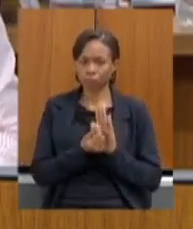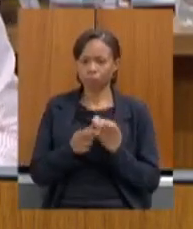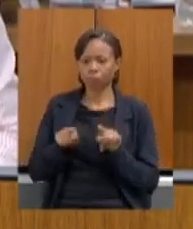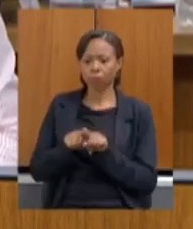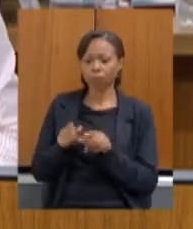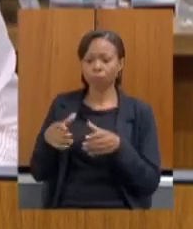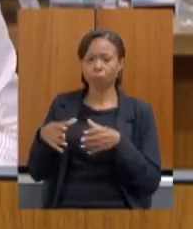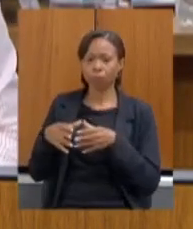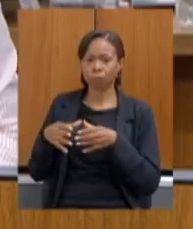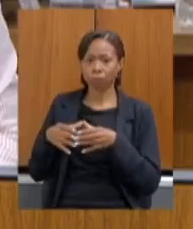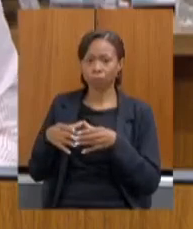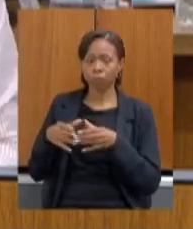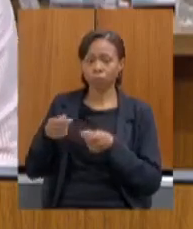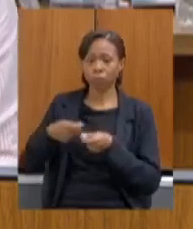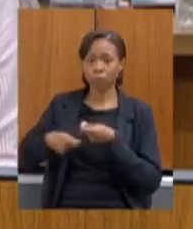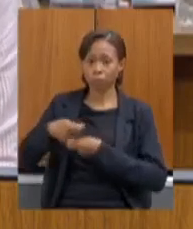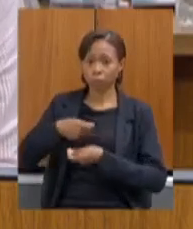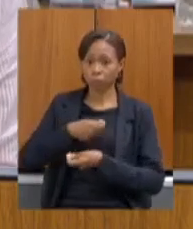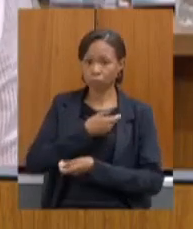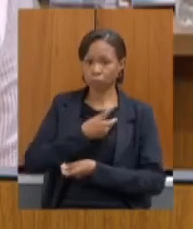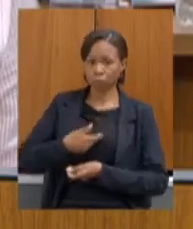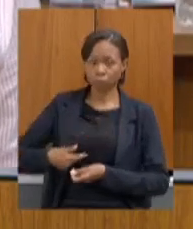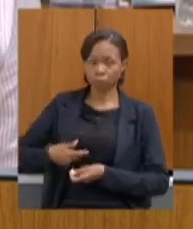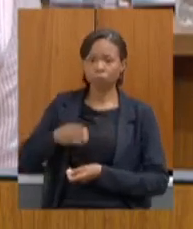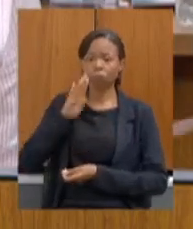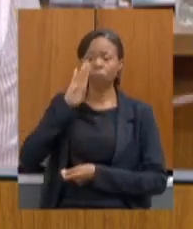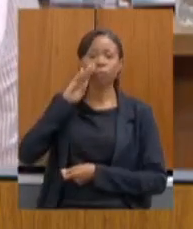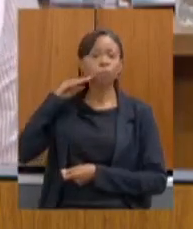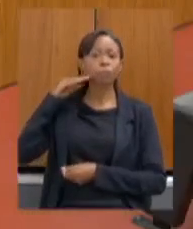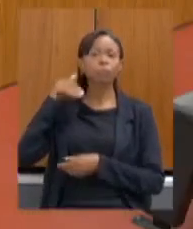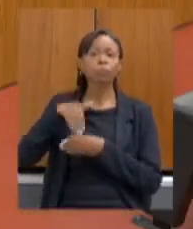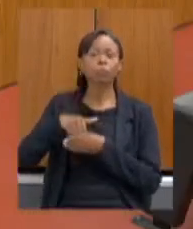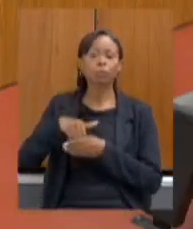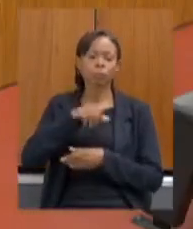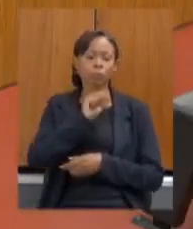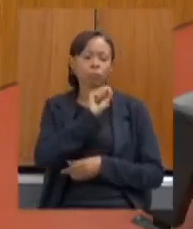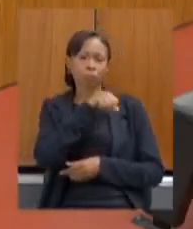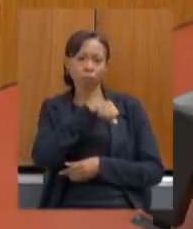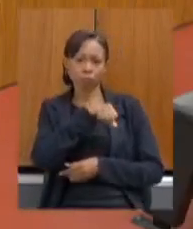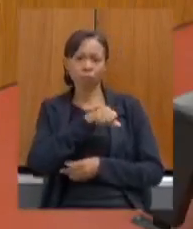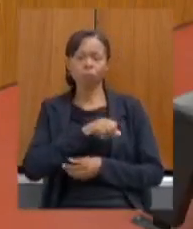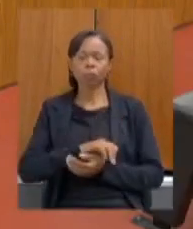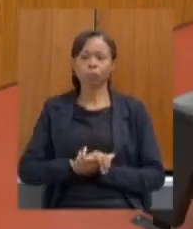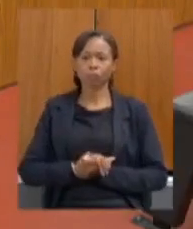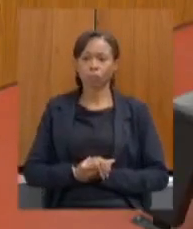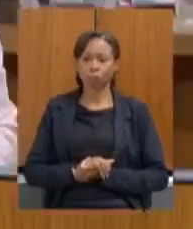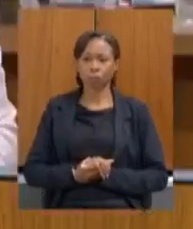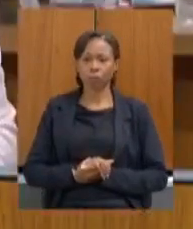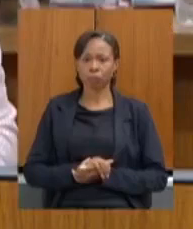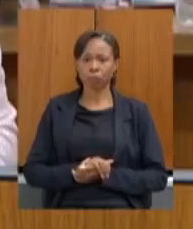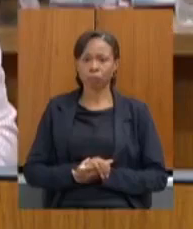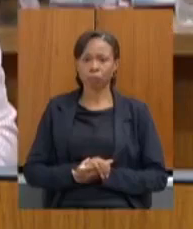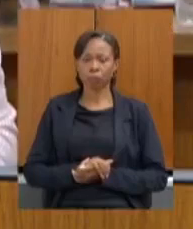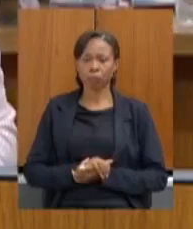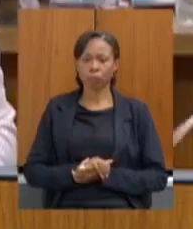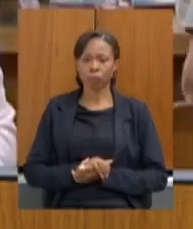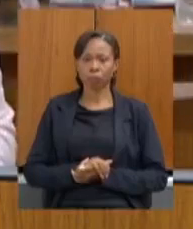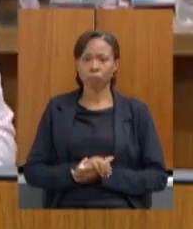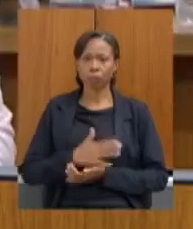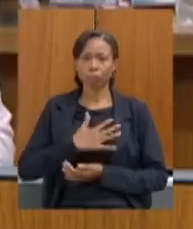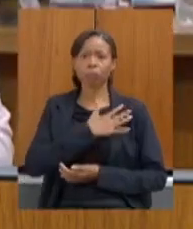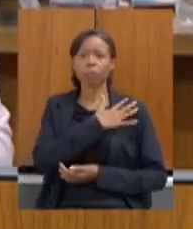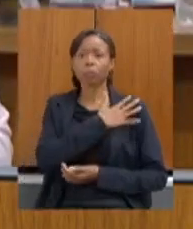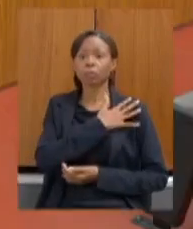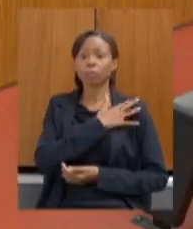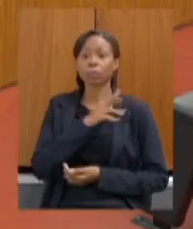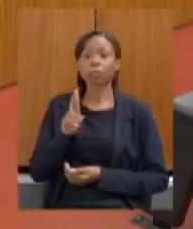administração pública. Como voto a deputada Beatriz Serqueira. Voto sim, presidente. Requerimento. Como voto o deputado Sargento